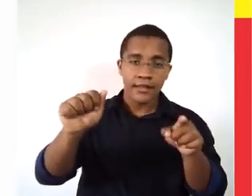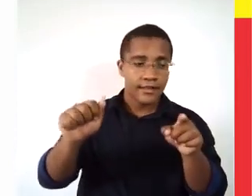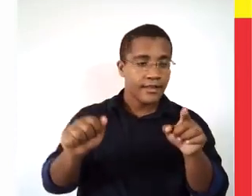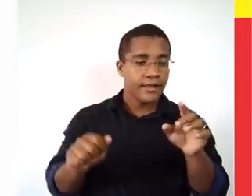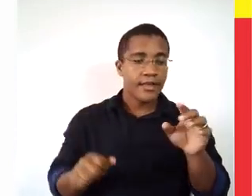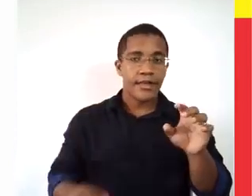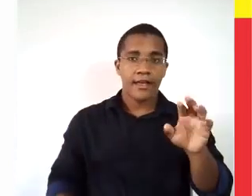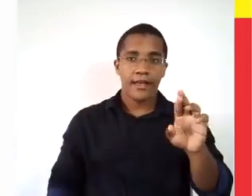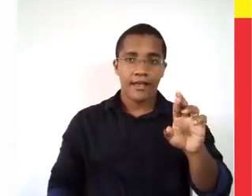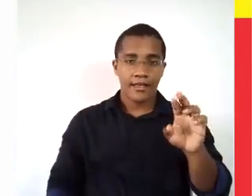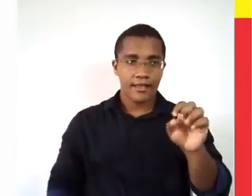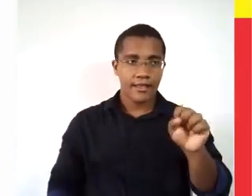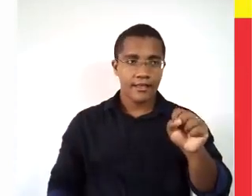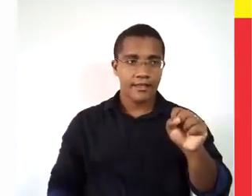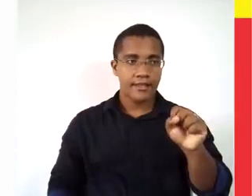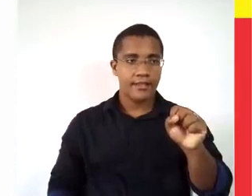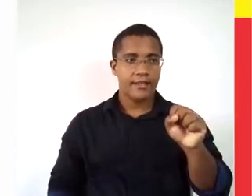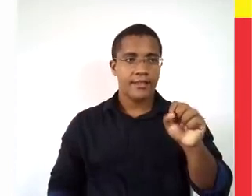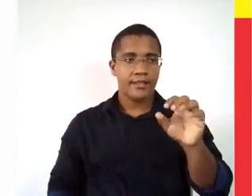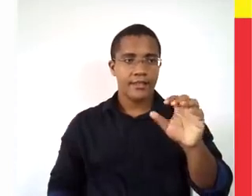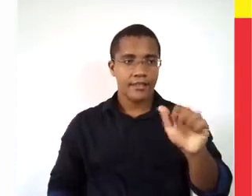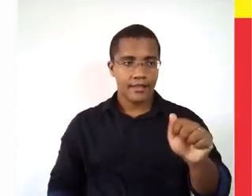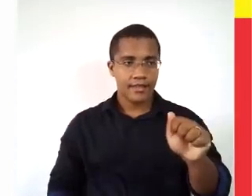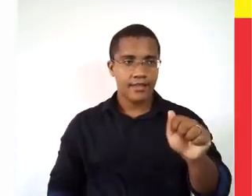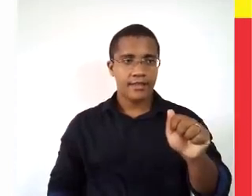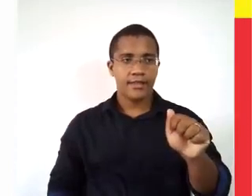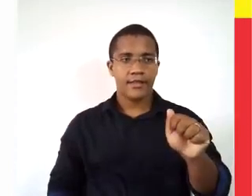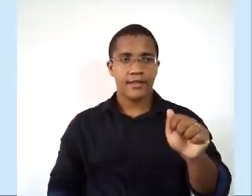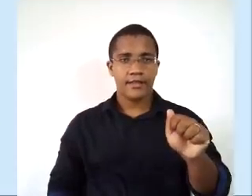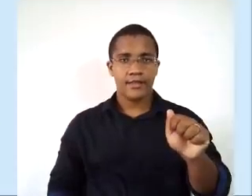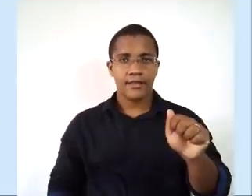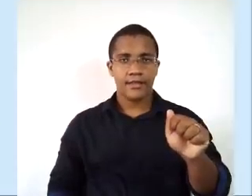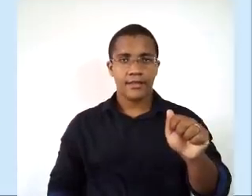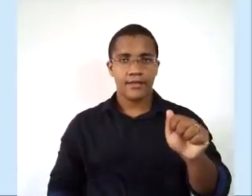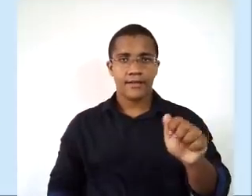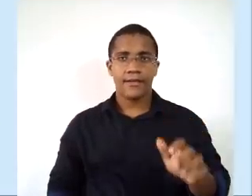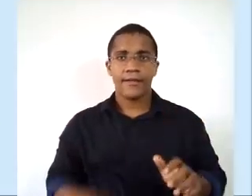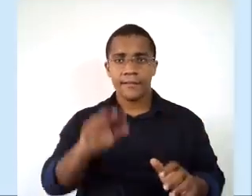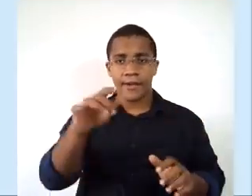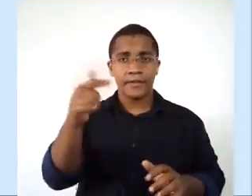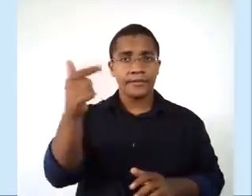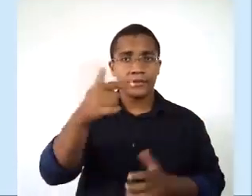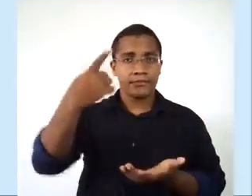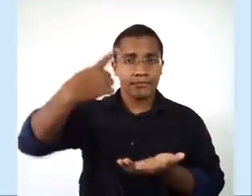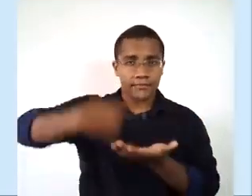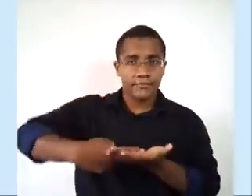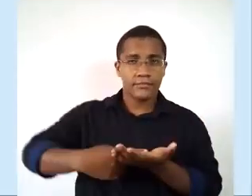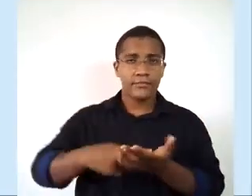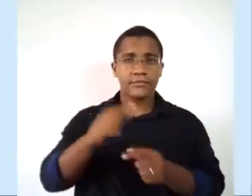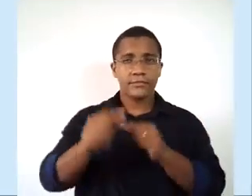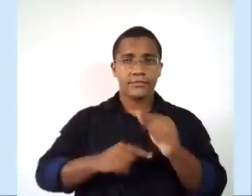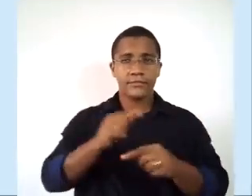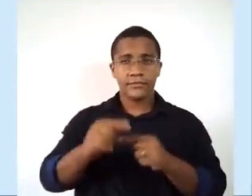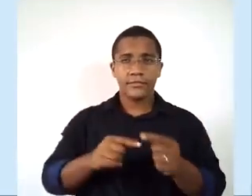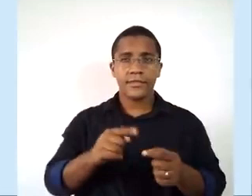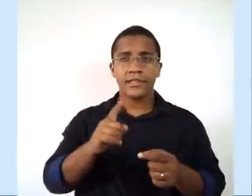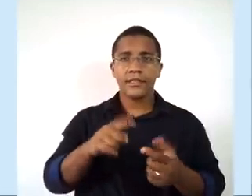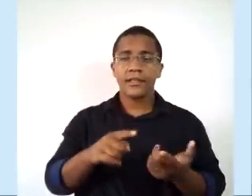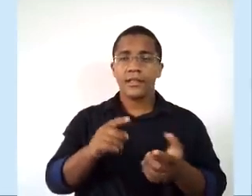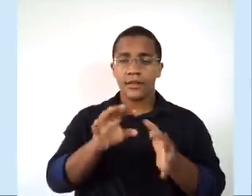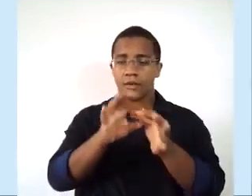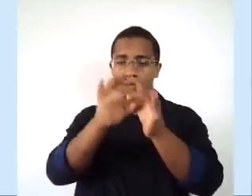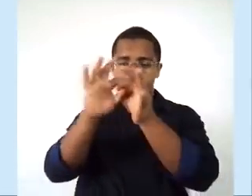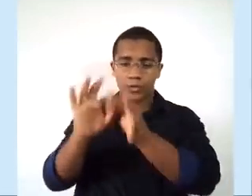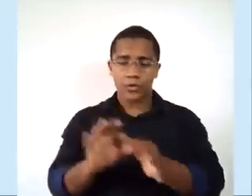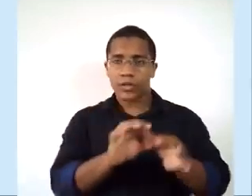ter essa informação para mais na frente da aula nós sabermos o porquê. O segundo tratado, gente, que a gente vai ter para a formação e consolidação